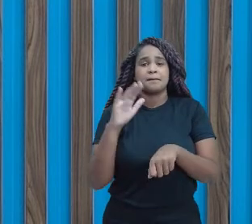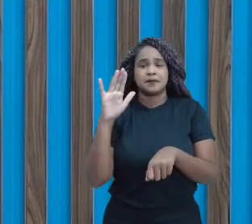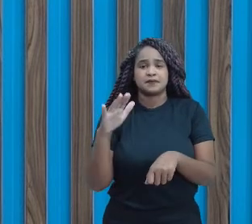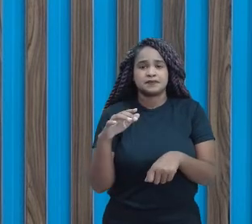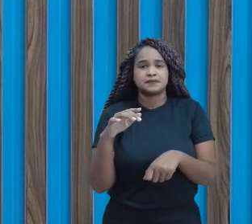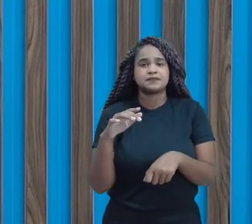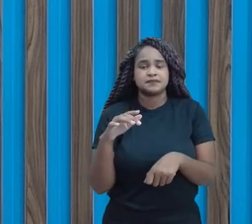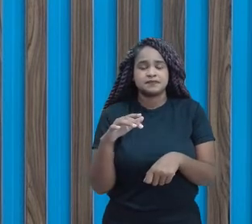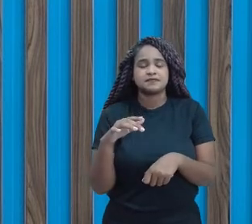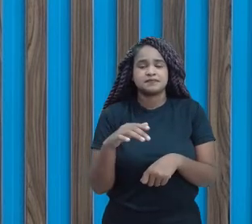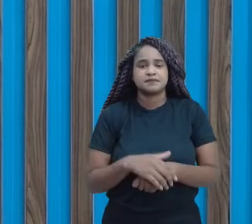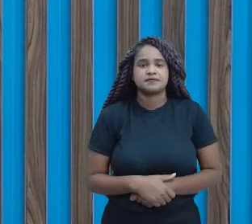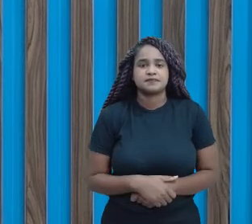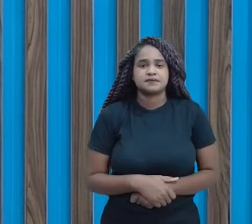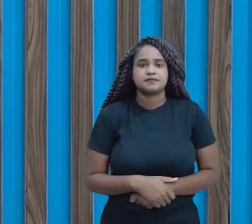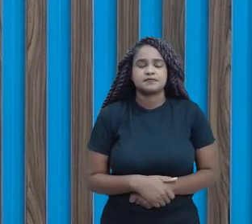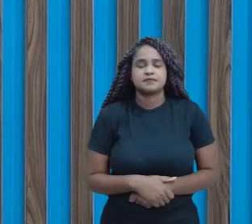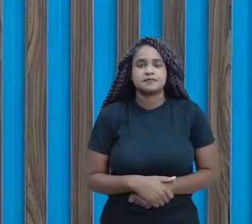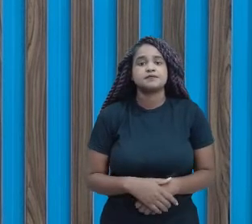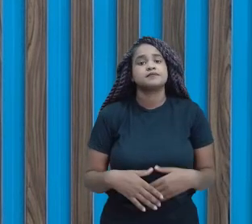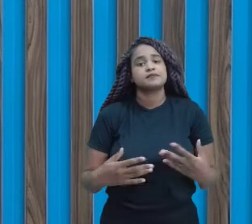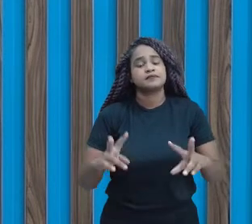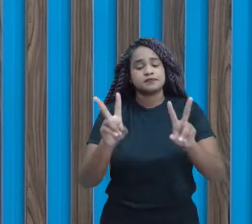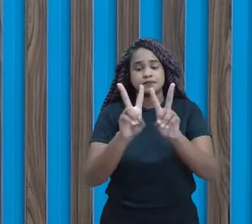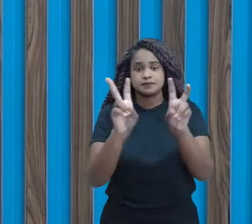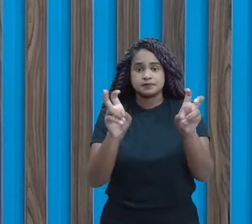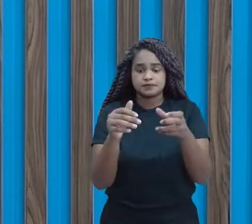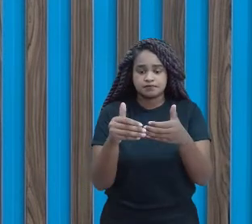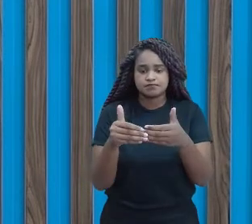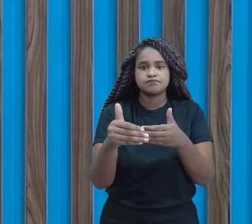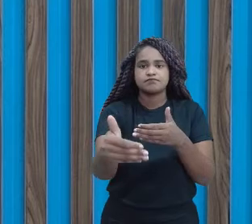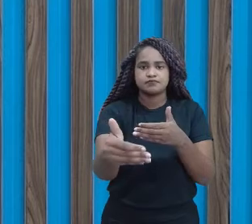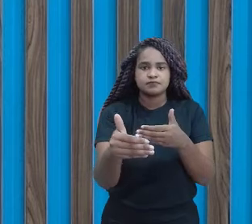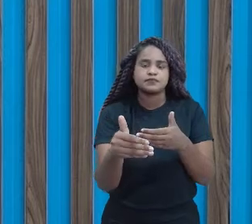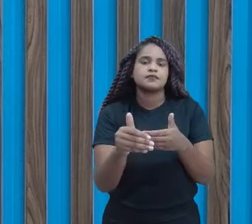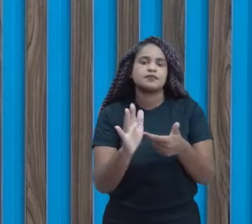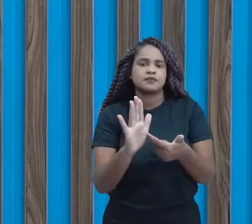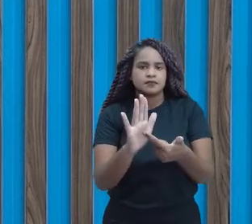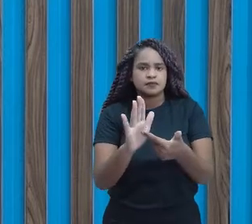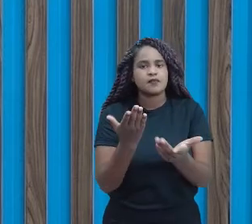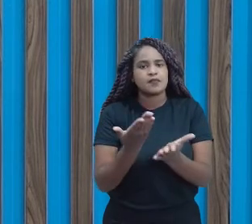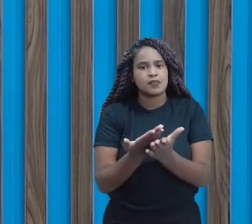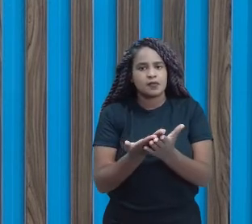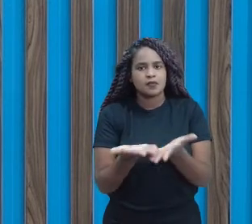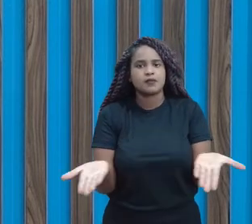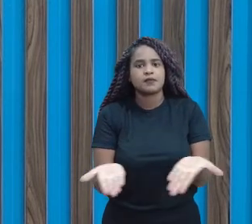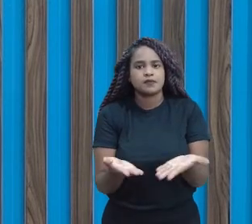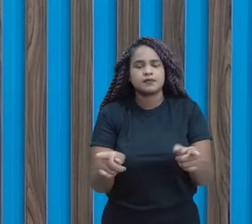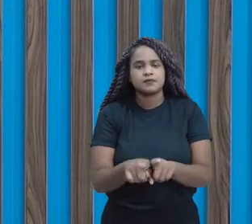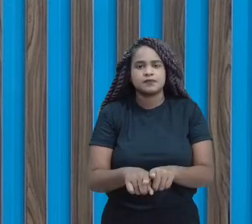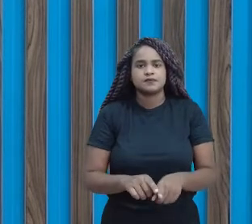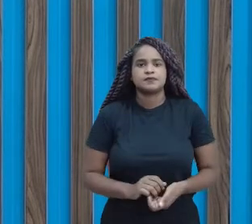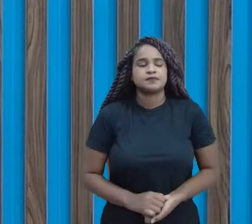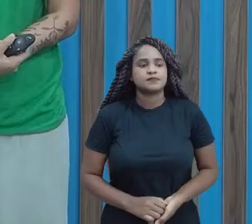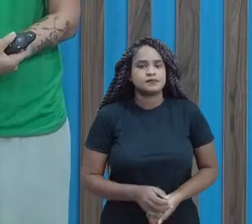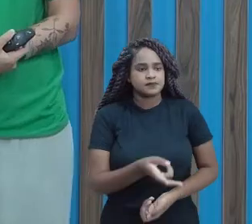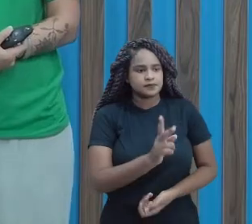a camada de ozônio, enfim. Mas aí são temas que a gente vai trabalhando aqui no dia a dia, nessa aula, principalmente com vocês.